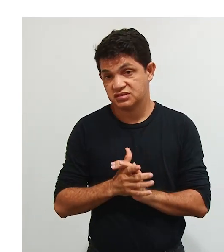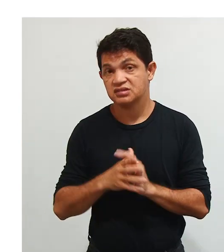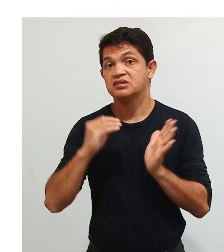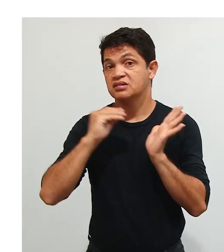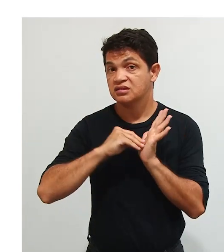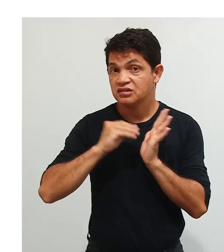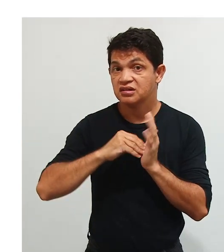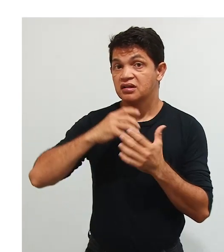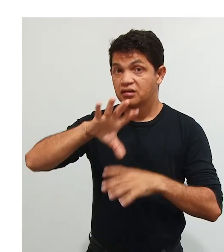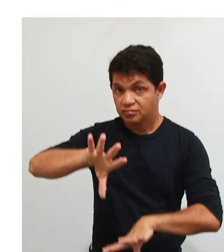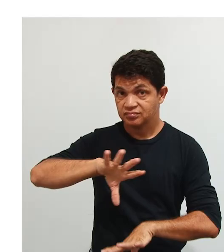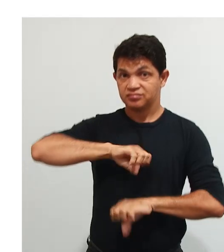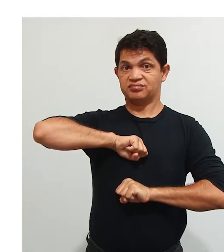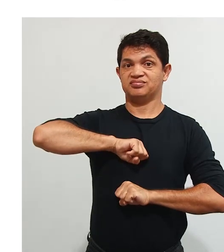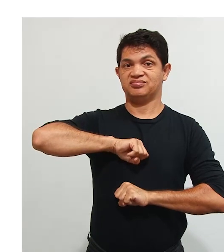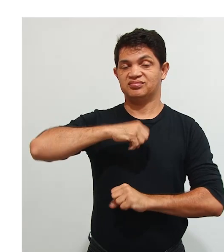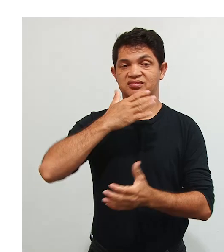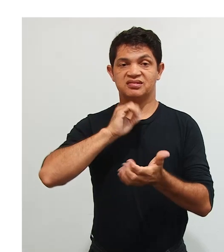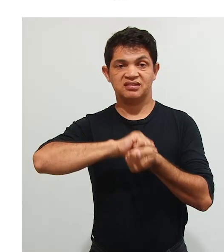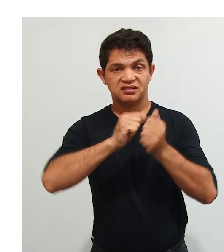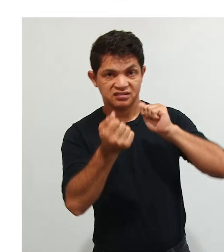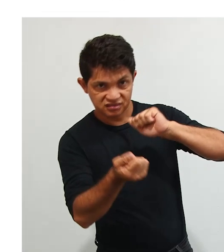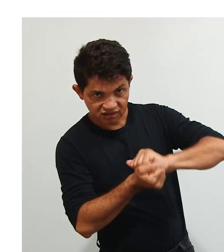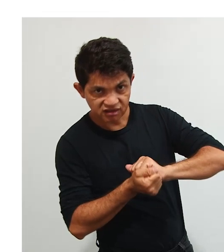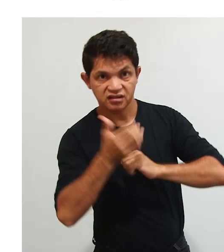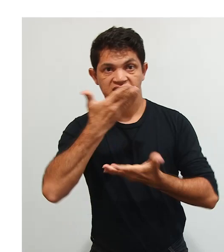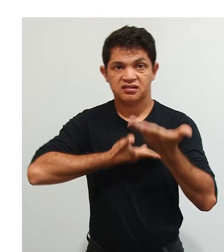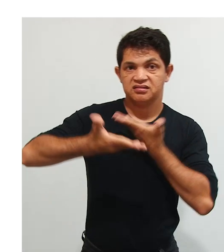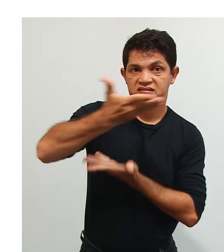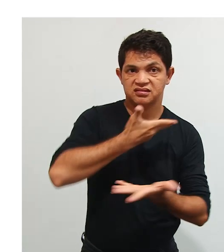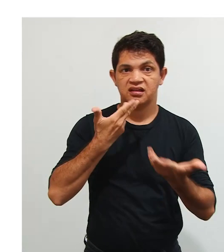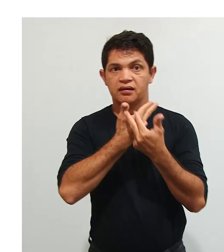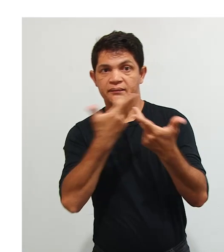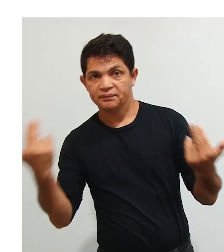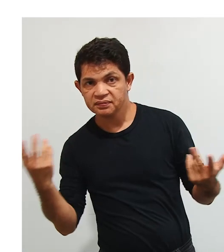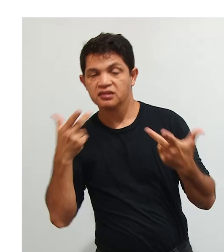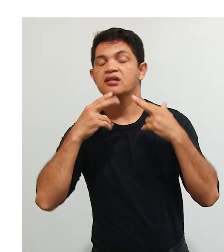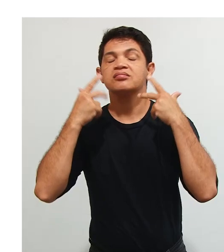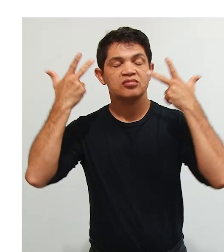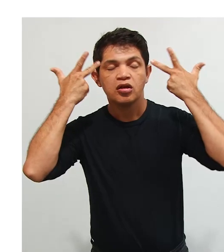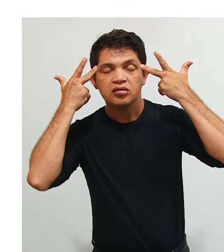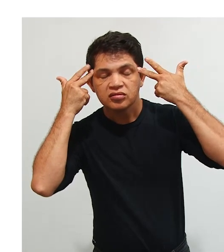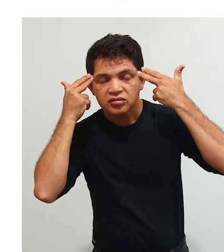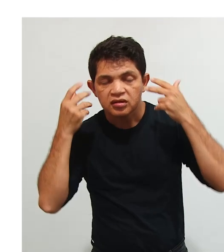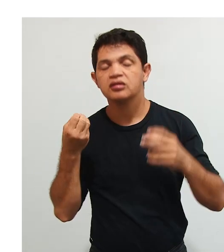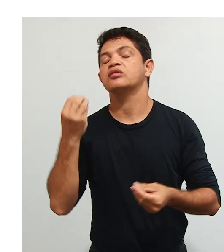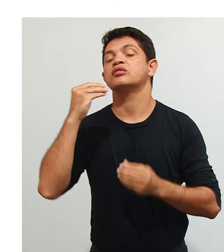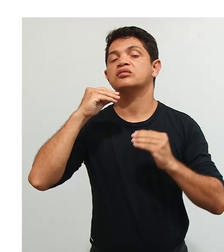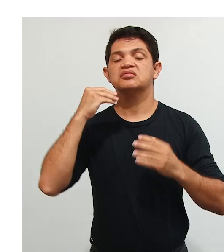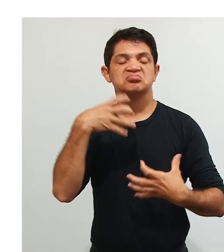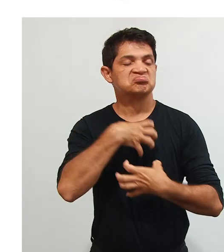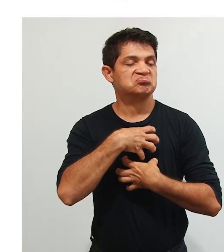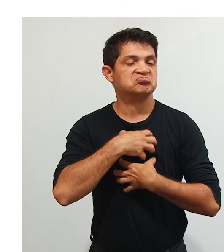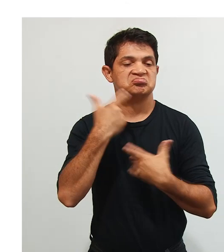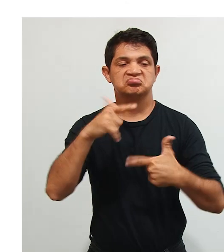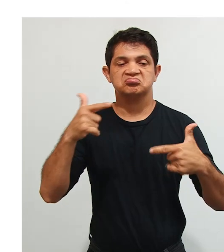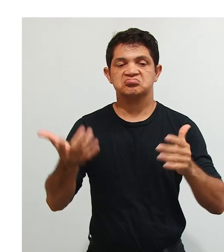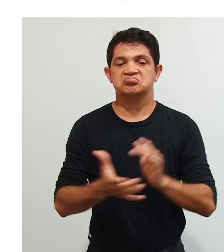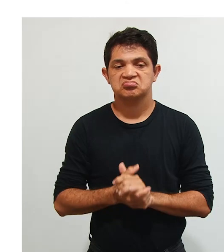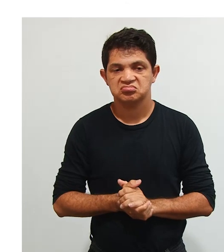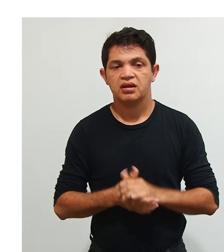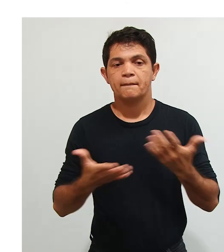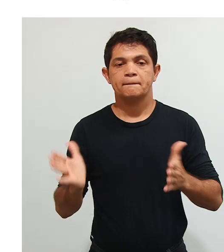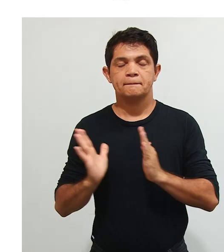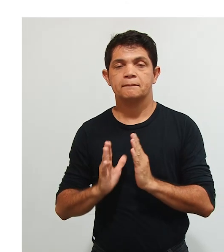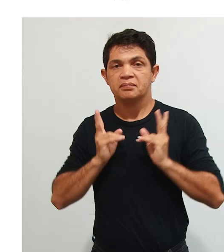seja empática. Então, quando começou, é irrelevante, né? É só uma curiosidade, não faz sentido perguntar. E